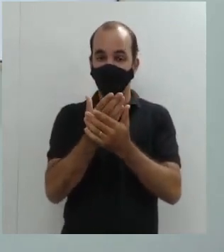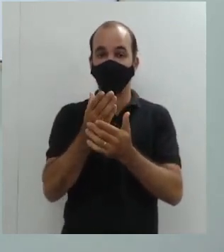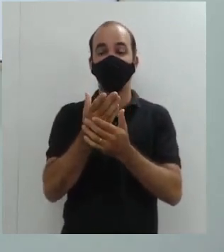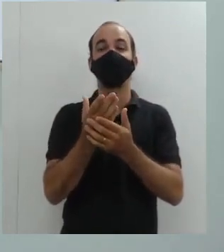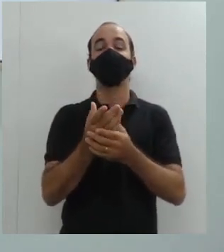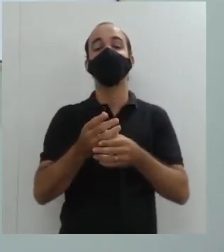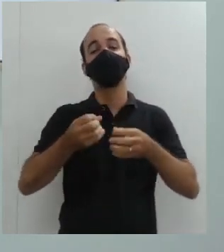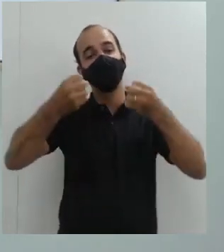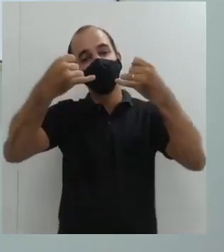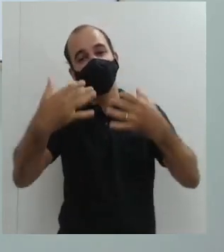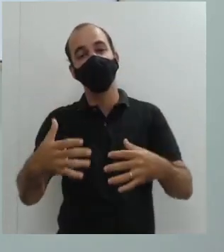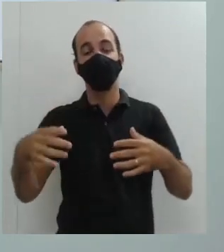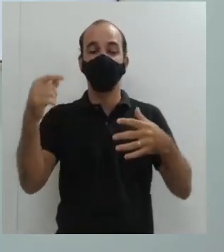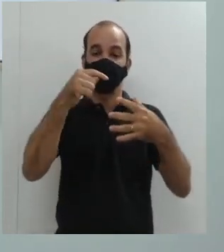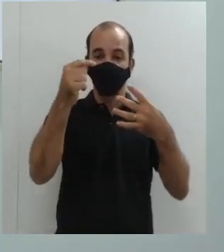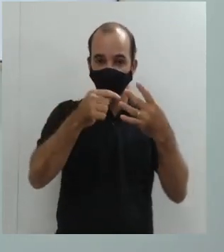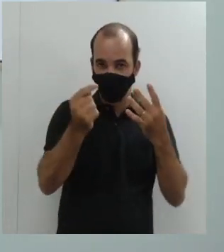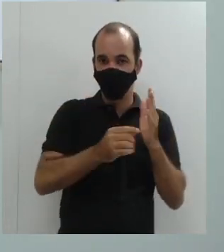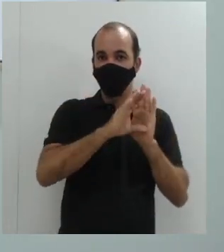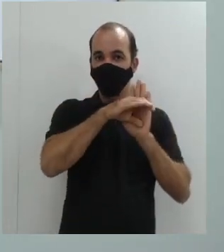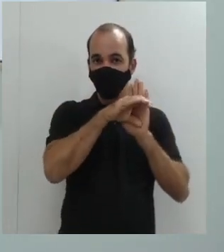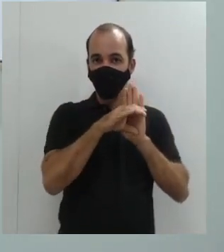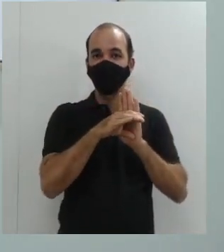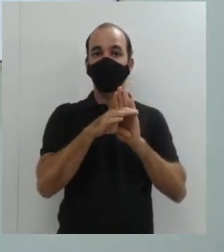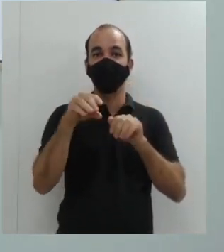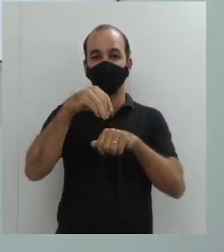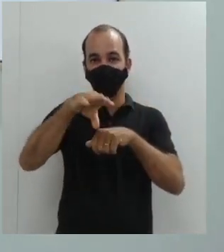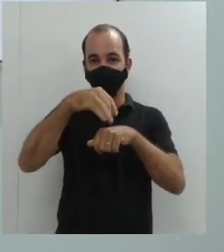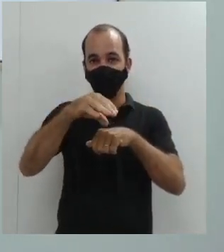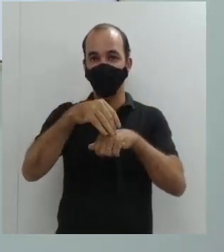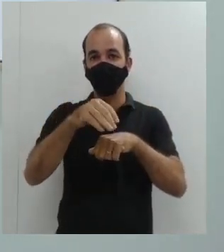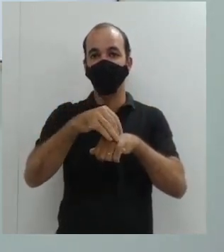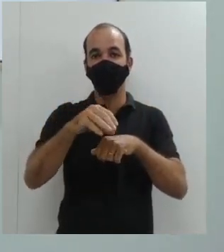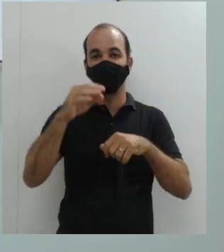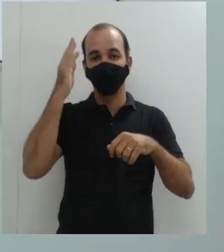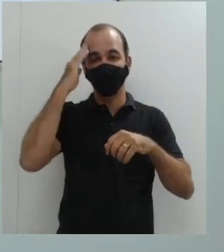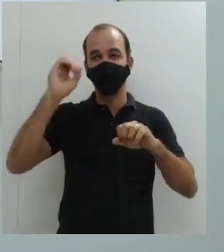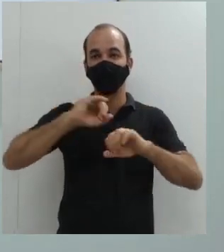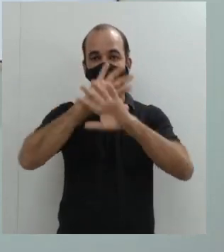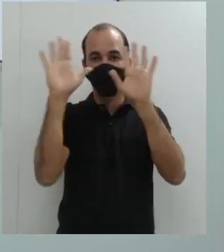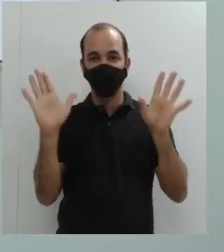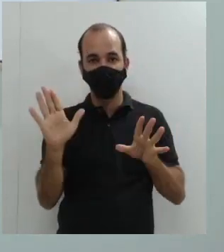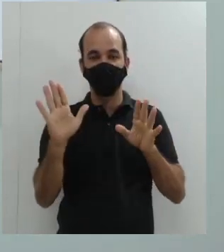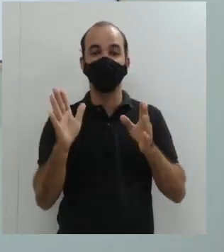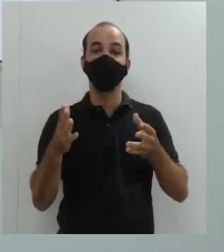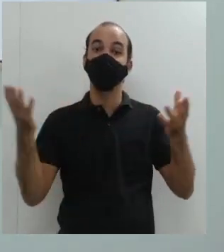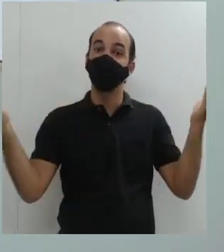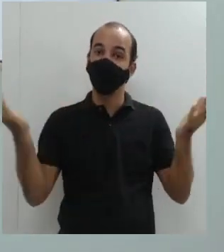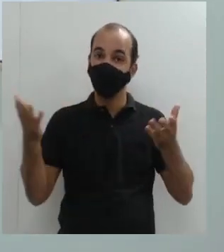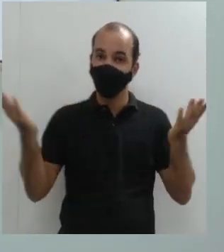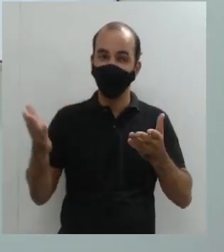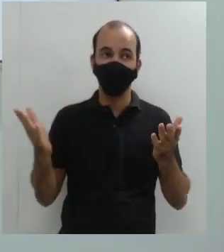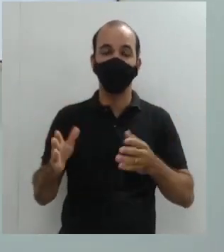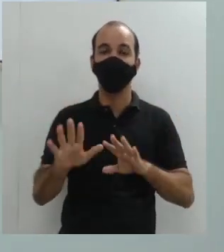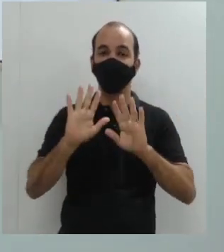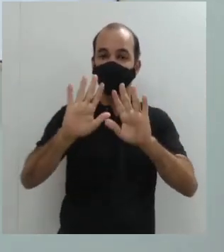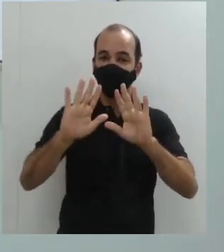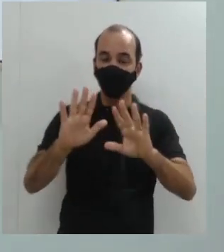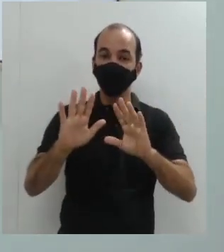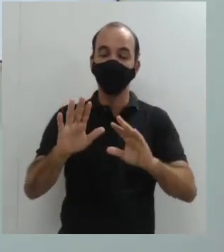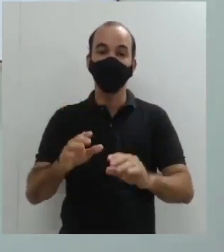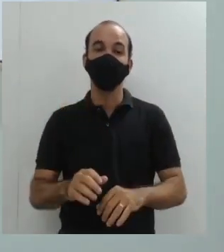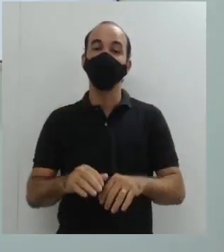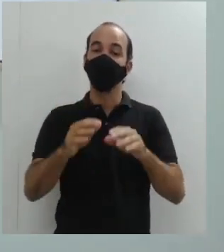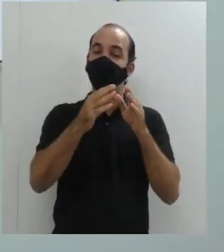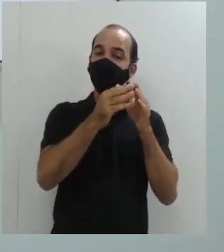de hoje, tá bom? Só para a gente situar você novamente dentro desse conteúdo. E eu peço que o Robertão na transmissão faça o seguinte, Robertão. Vou